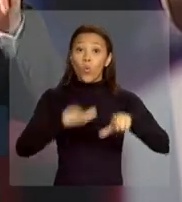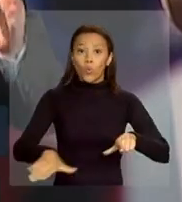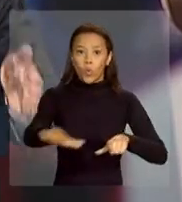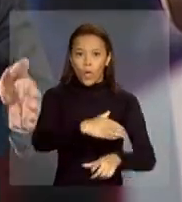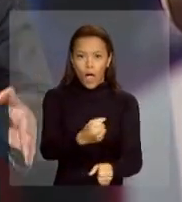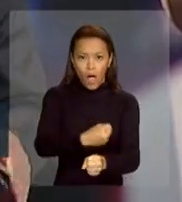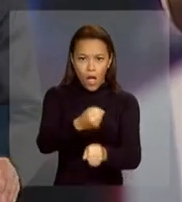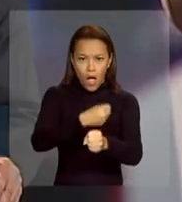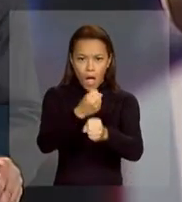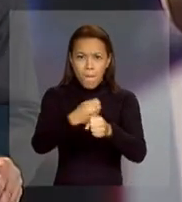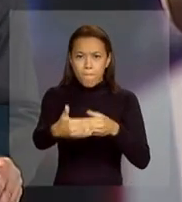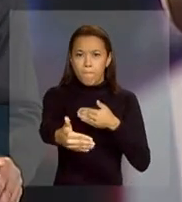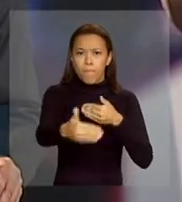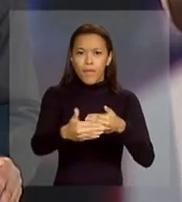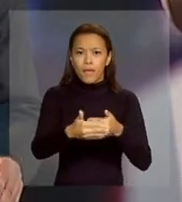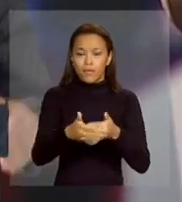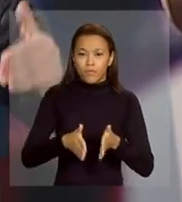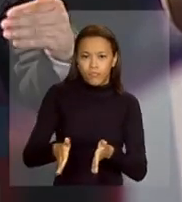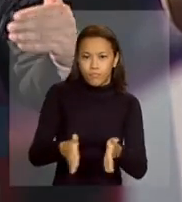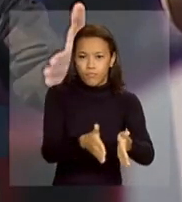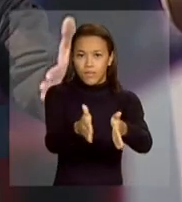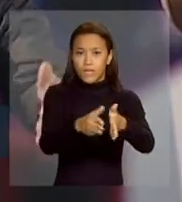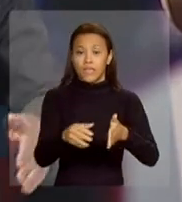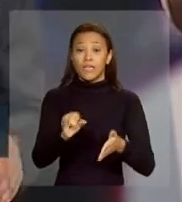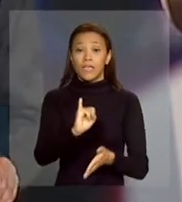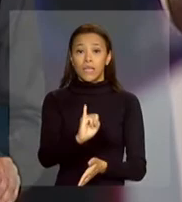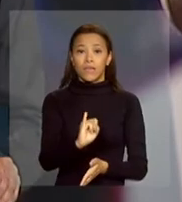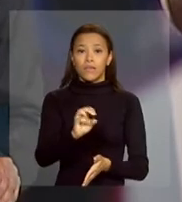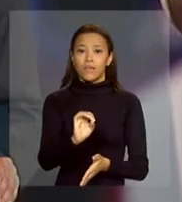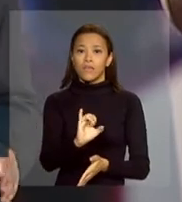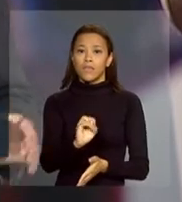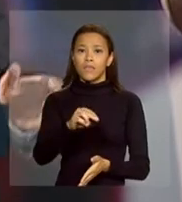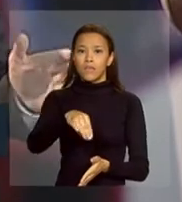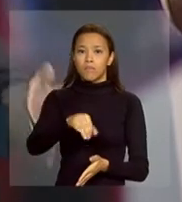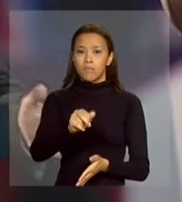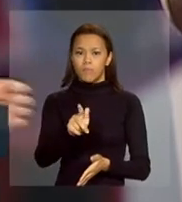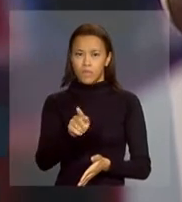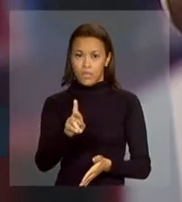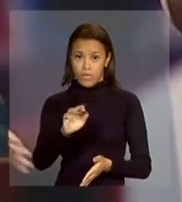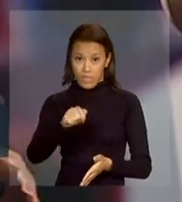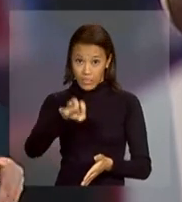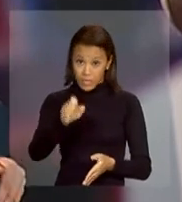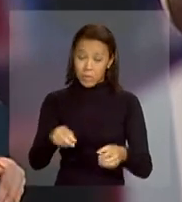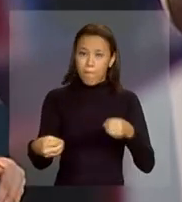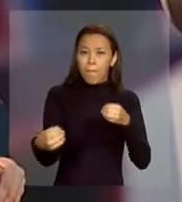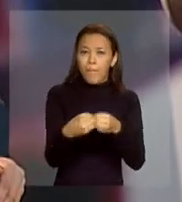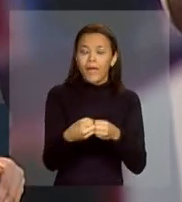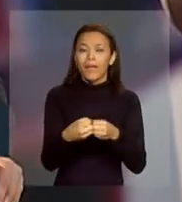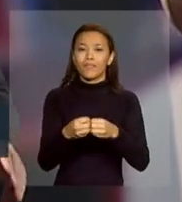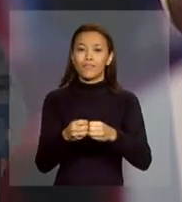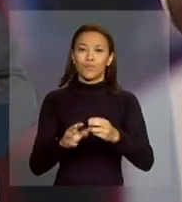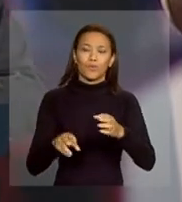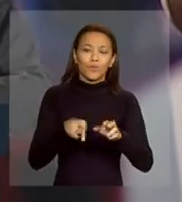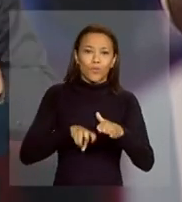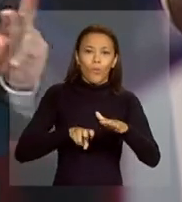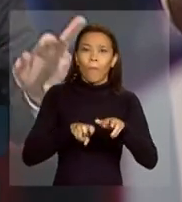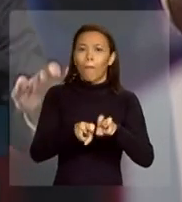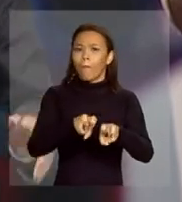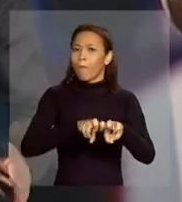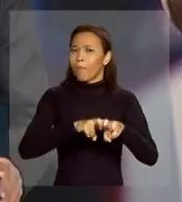à beira da Rodovia dos Imigrantes pertinho do Rodoanel pertinho do metrô Jabaquara